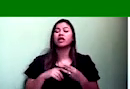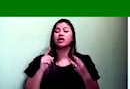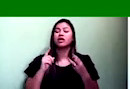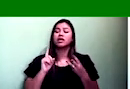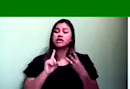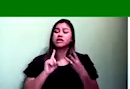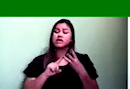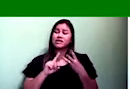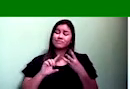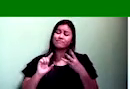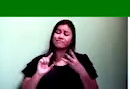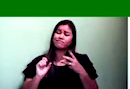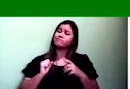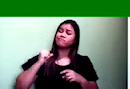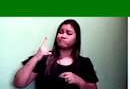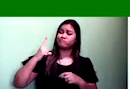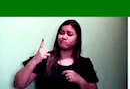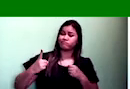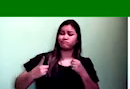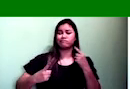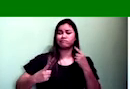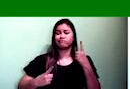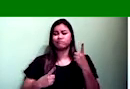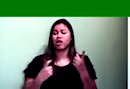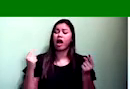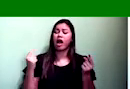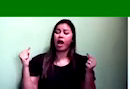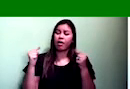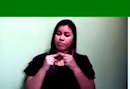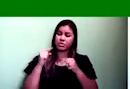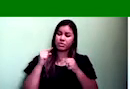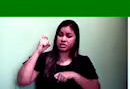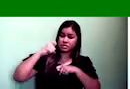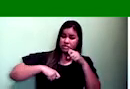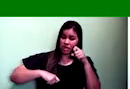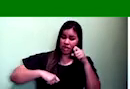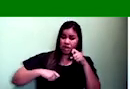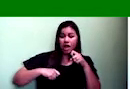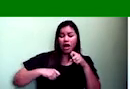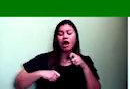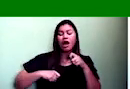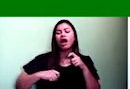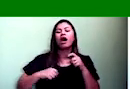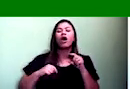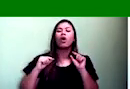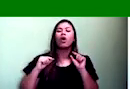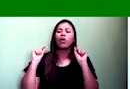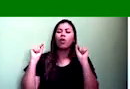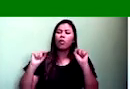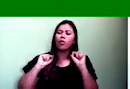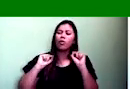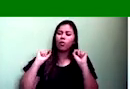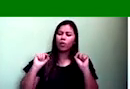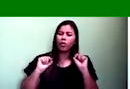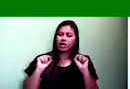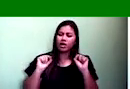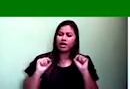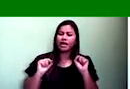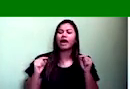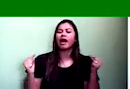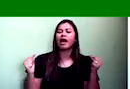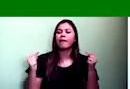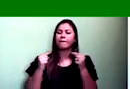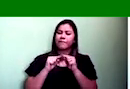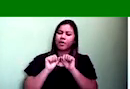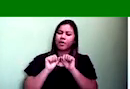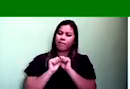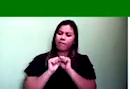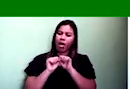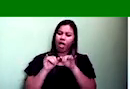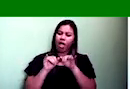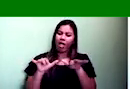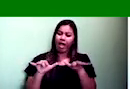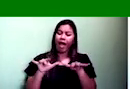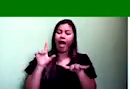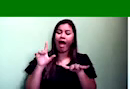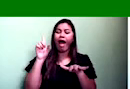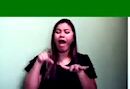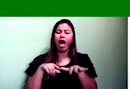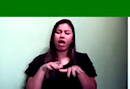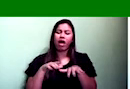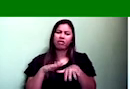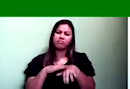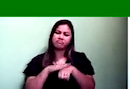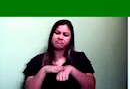eventualmente transmissíveis por contágio sexual são mais as que são transmissíveis pele por pele, como